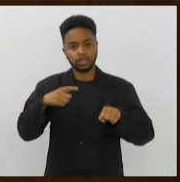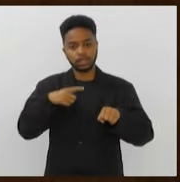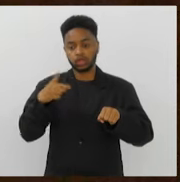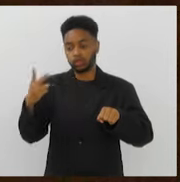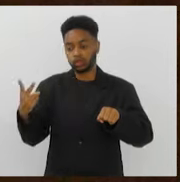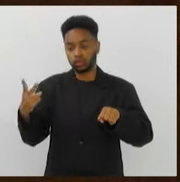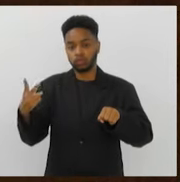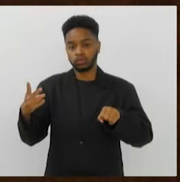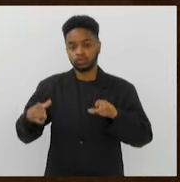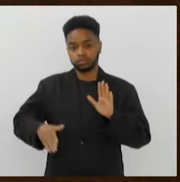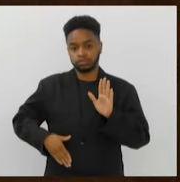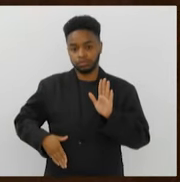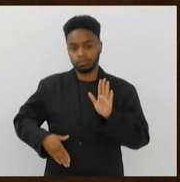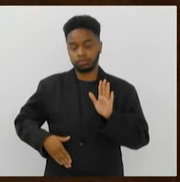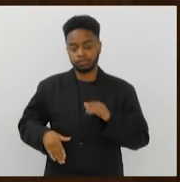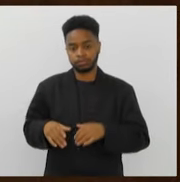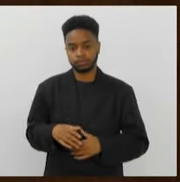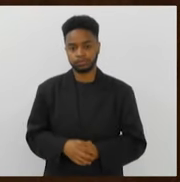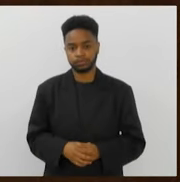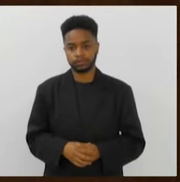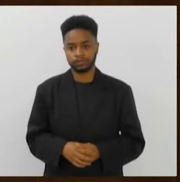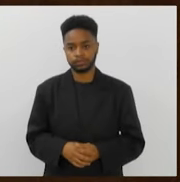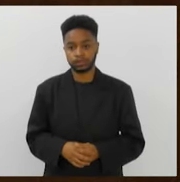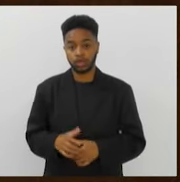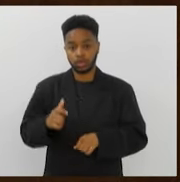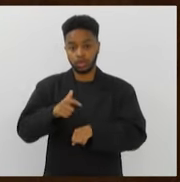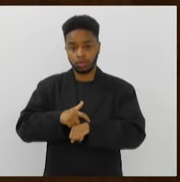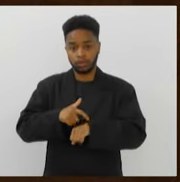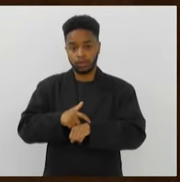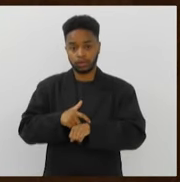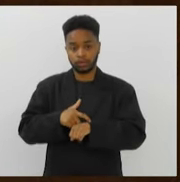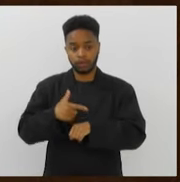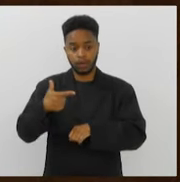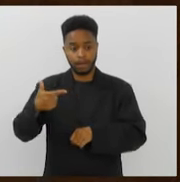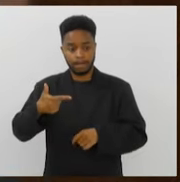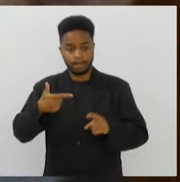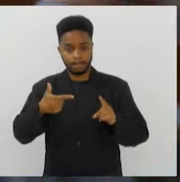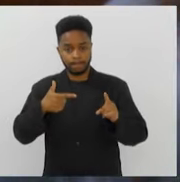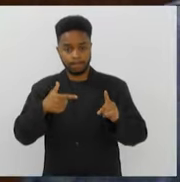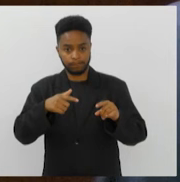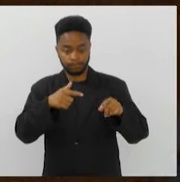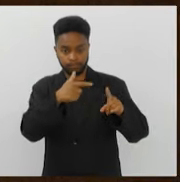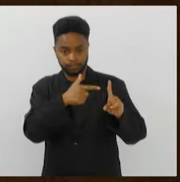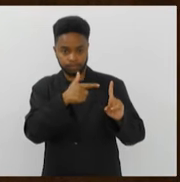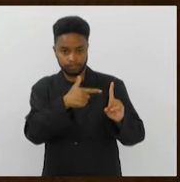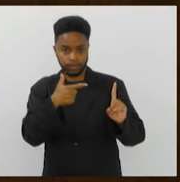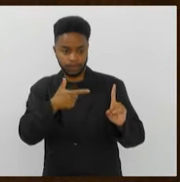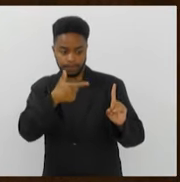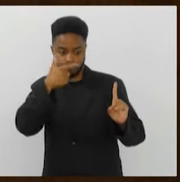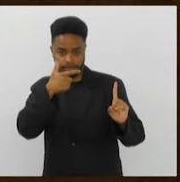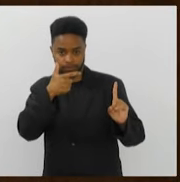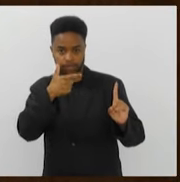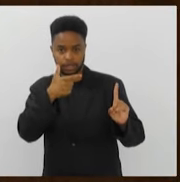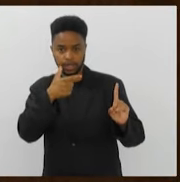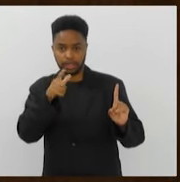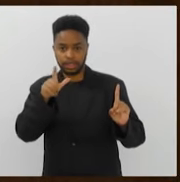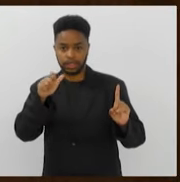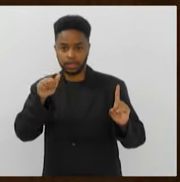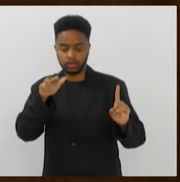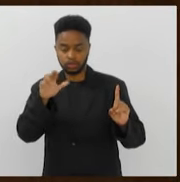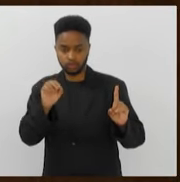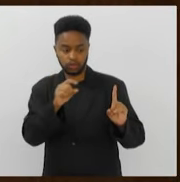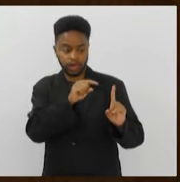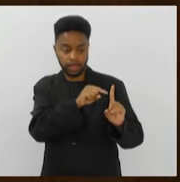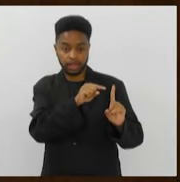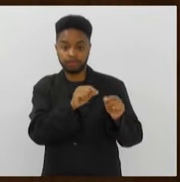dois marginais, dois vagabundos, que, ao apontar a arma para o sargento da Marinha, o Leandro, ele